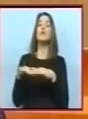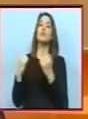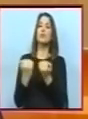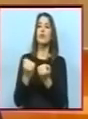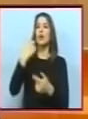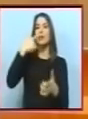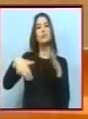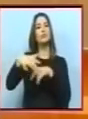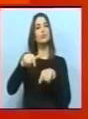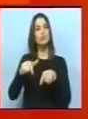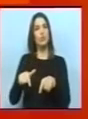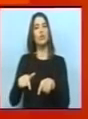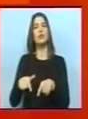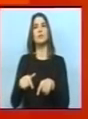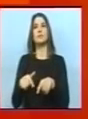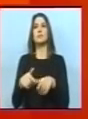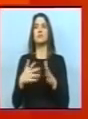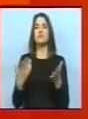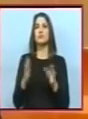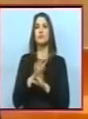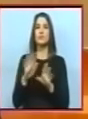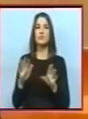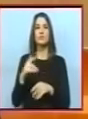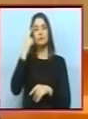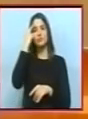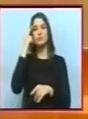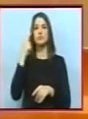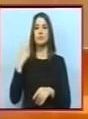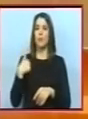civil acabou por, de alguma forma, fazer a triagem